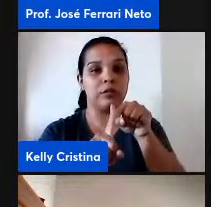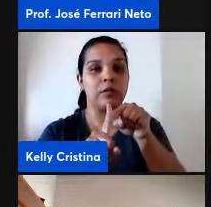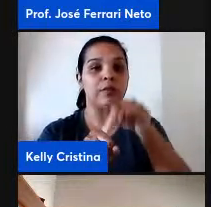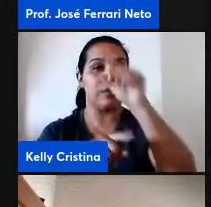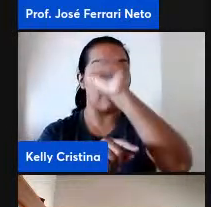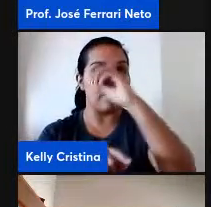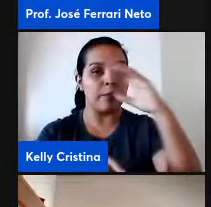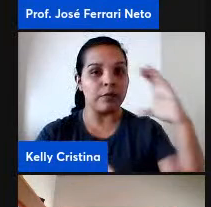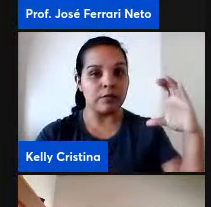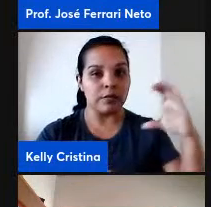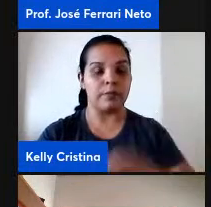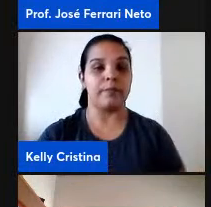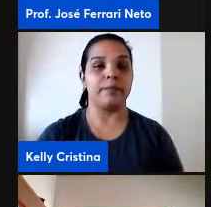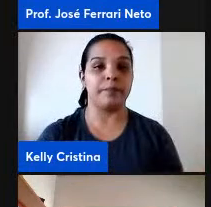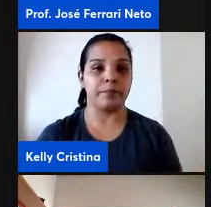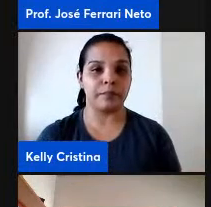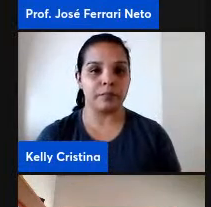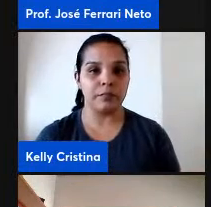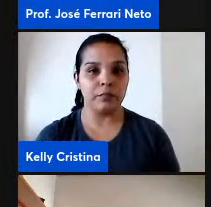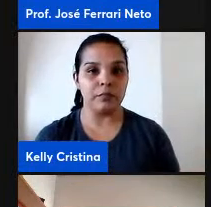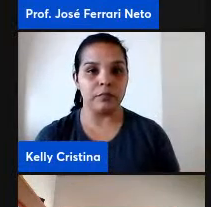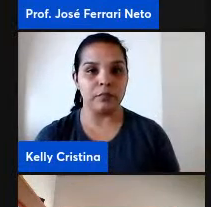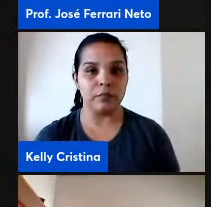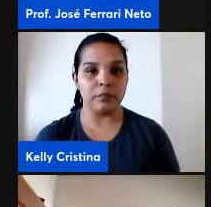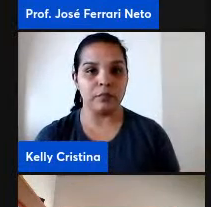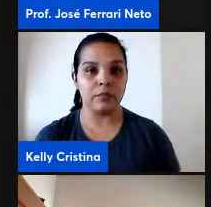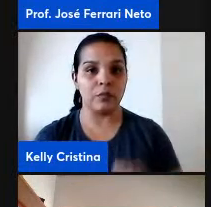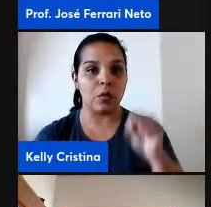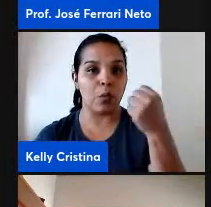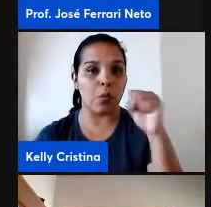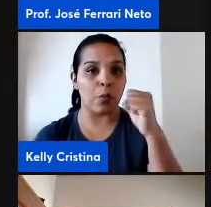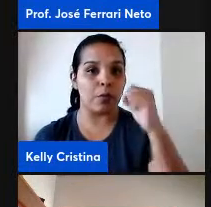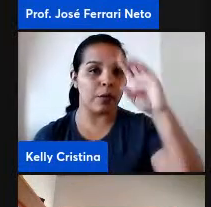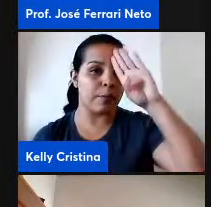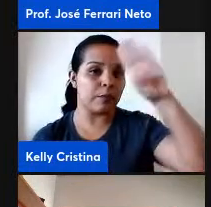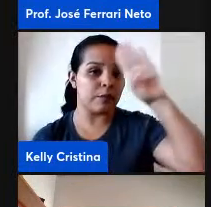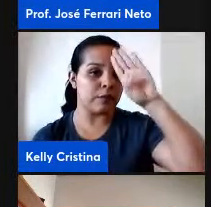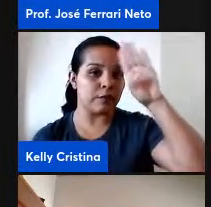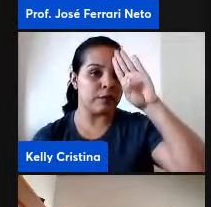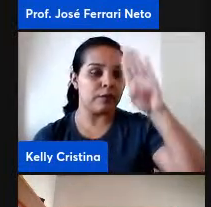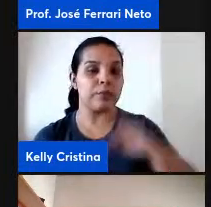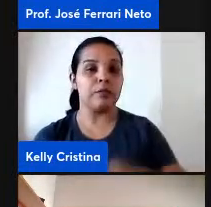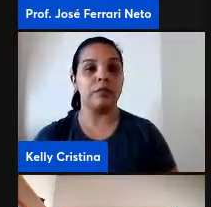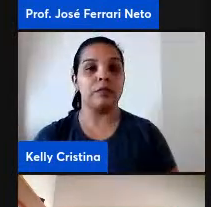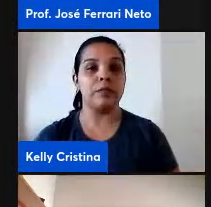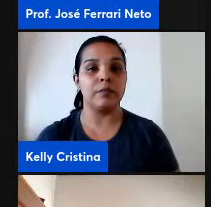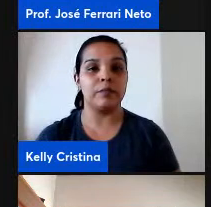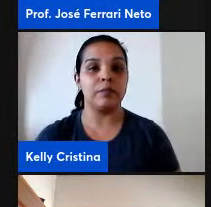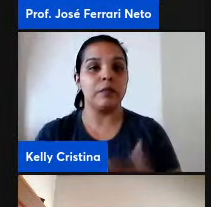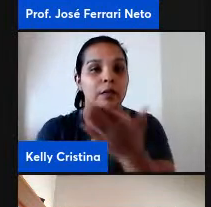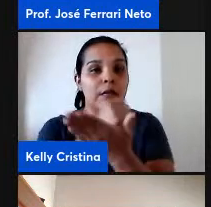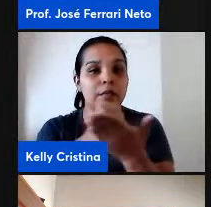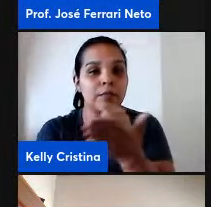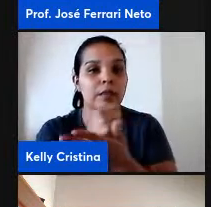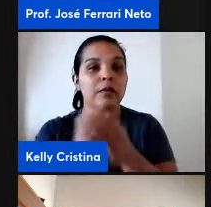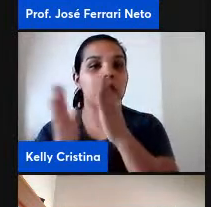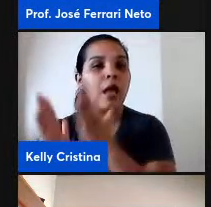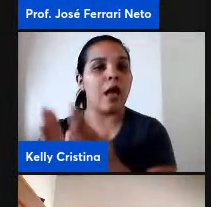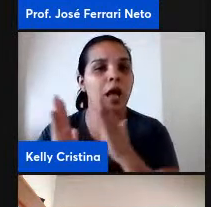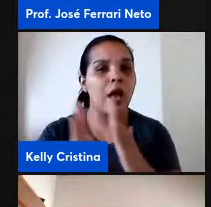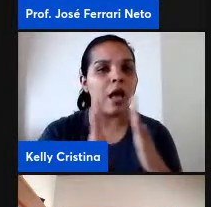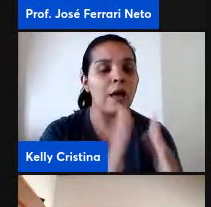alfabetização. O oitavo princípio didático de ensino. As bases de cada etapa devem ser